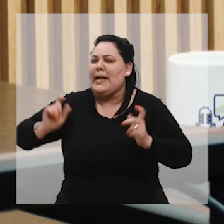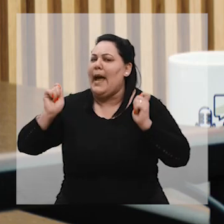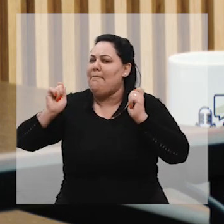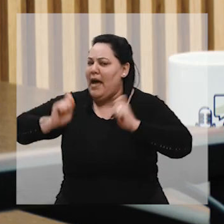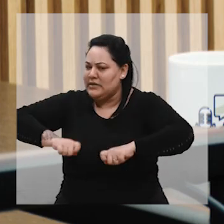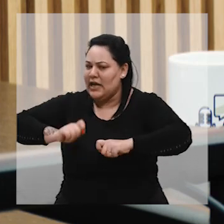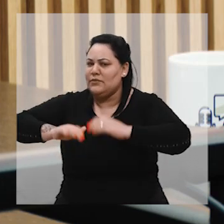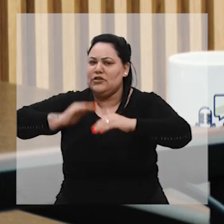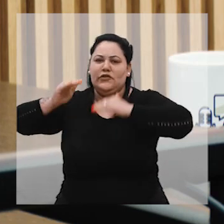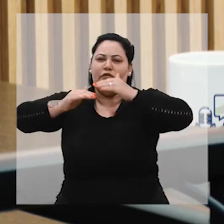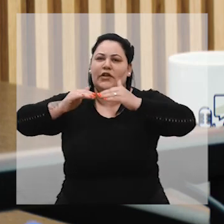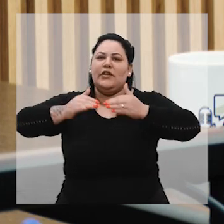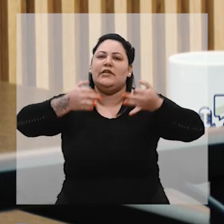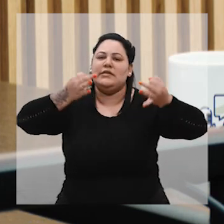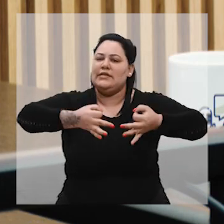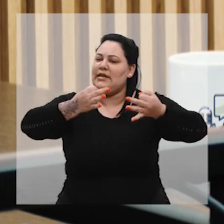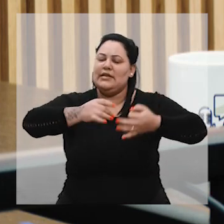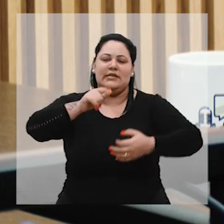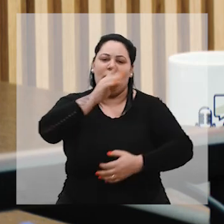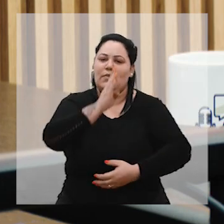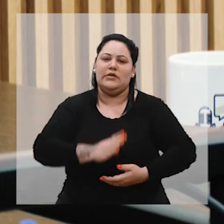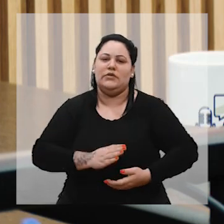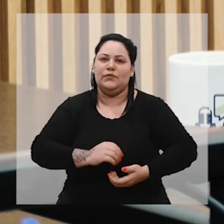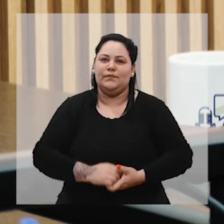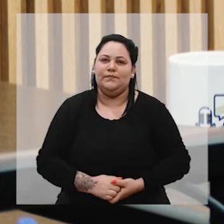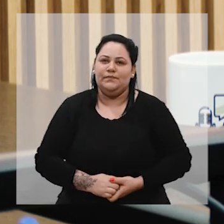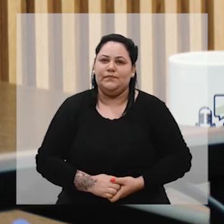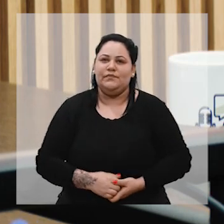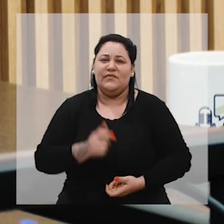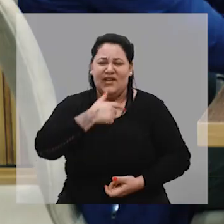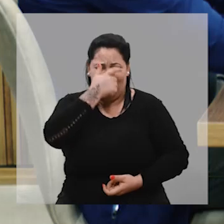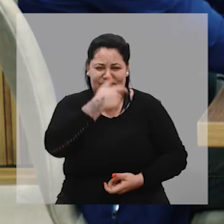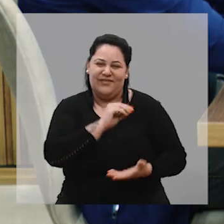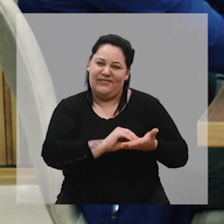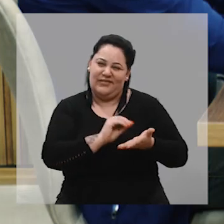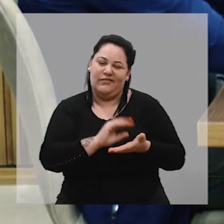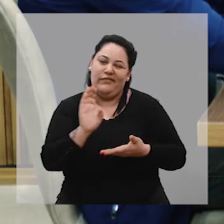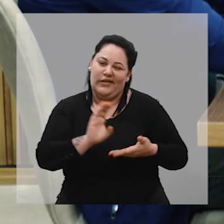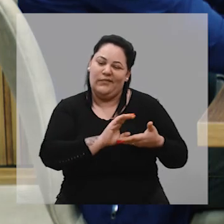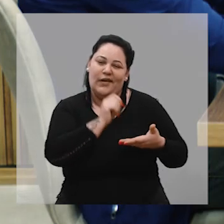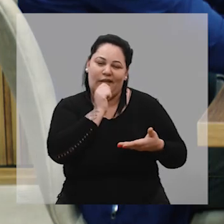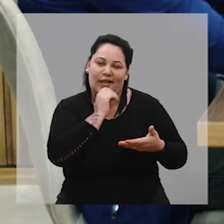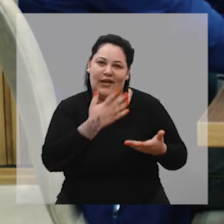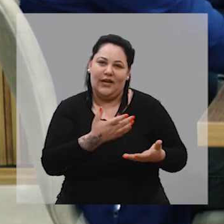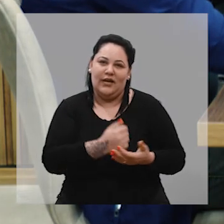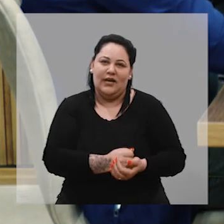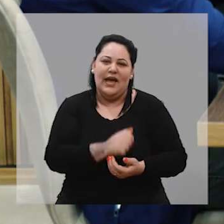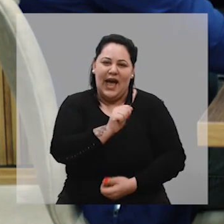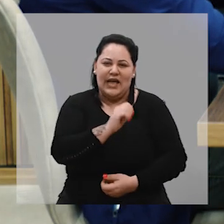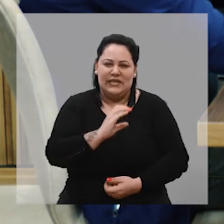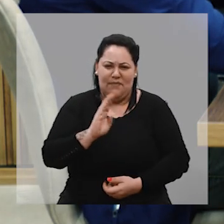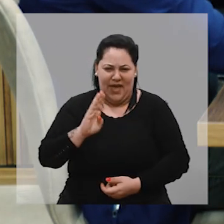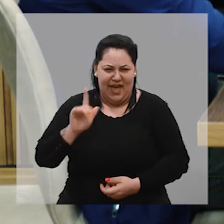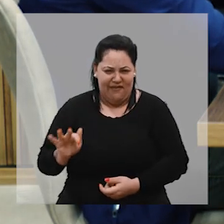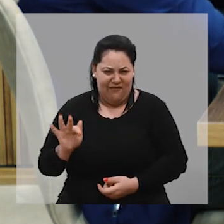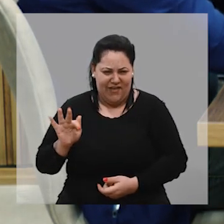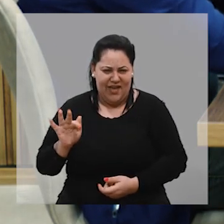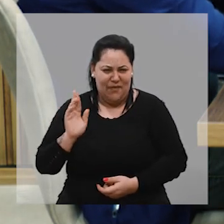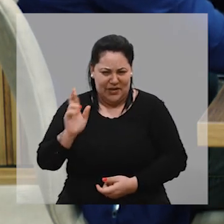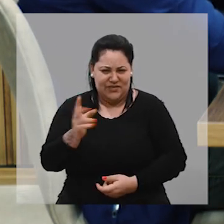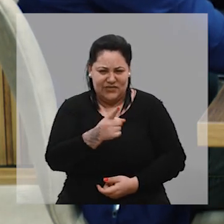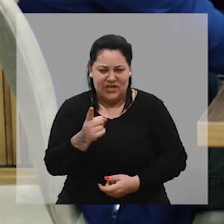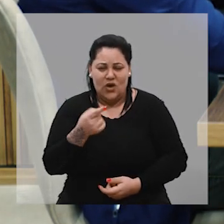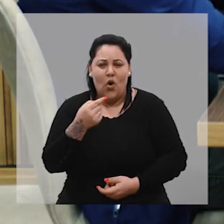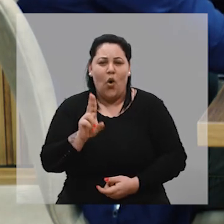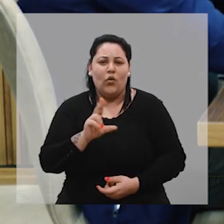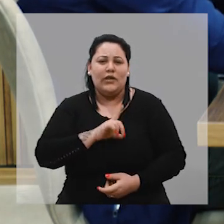mais potencial de crescimento, com certeza é o Brasil. Talvez falte um pouco dessa questão de recursos ainda. É a CBF a que